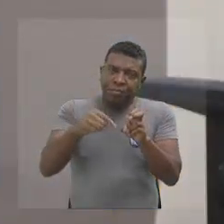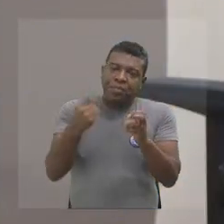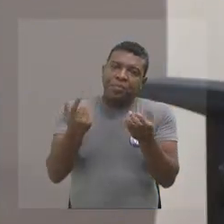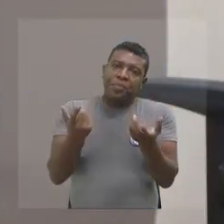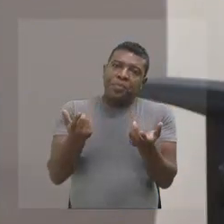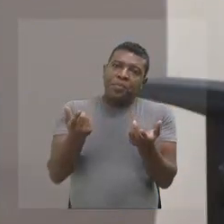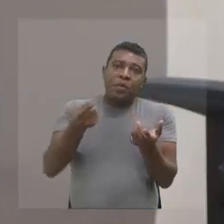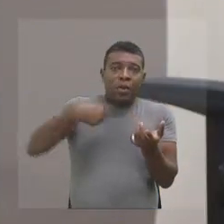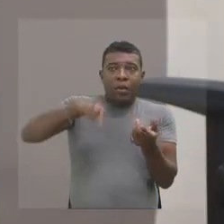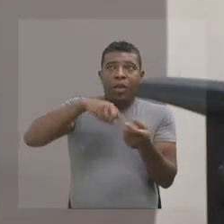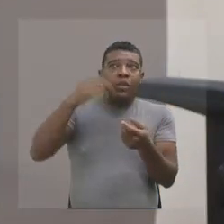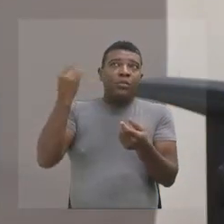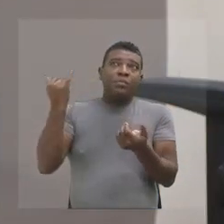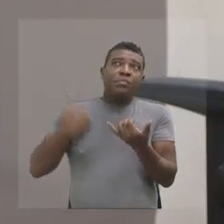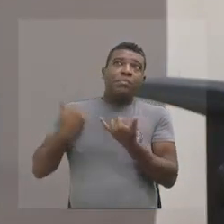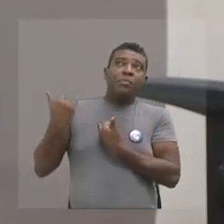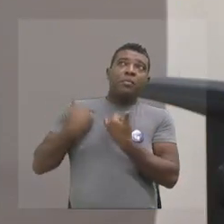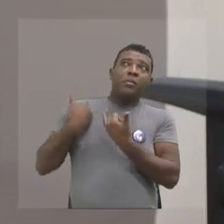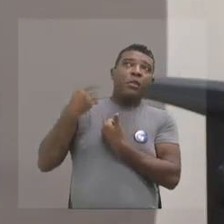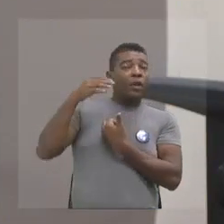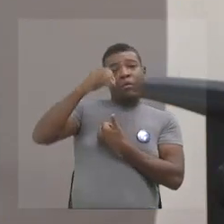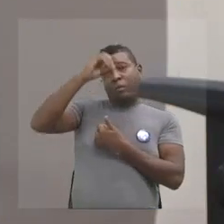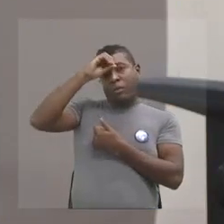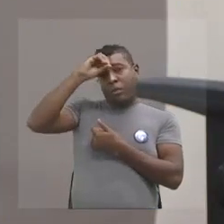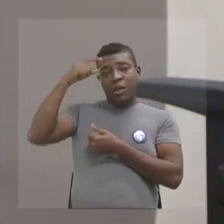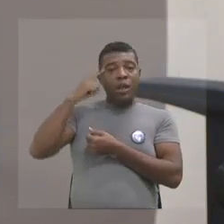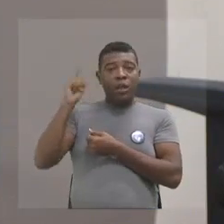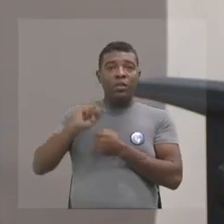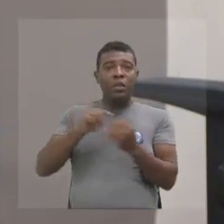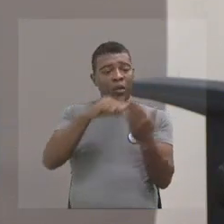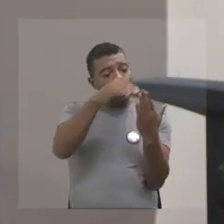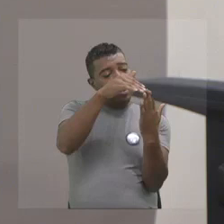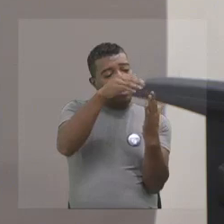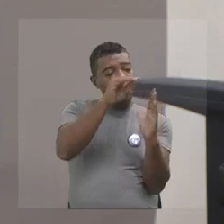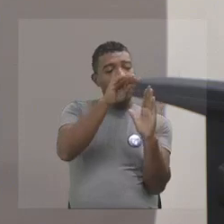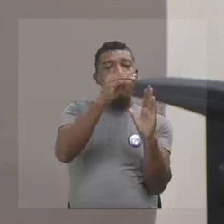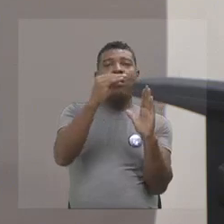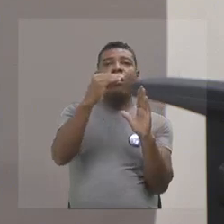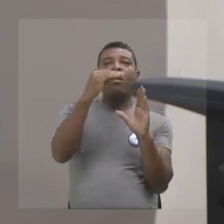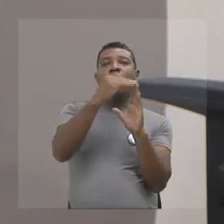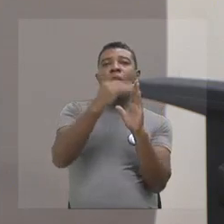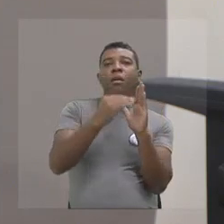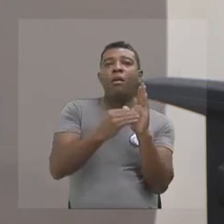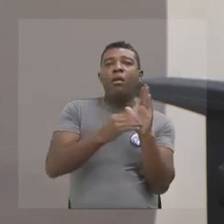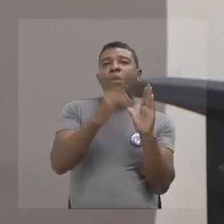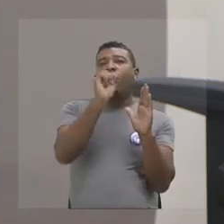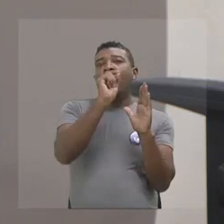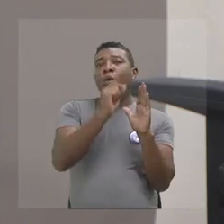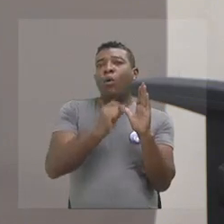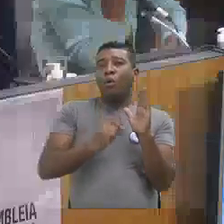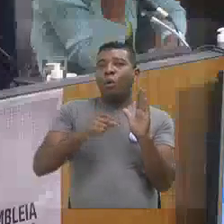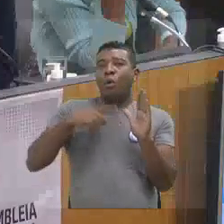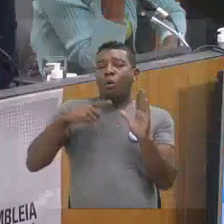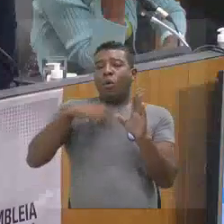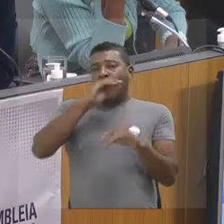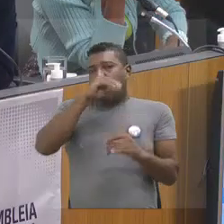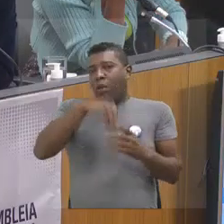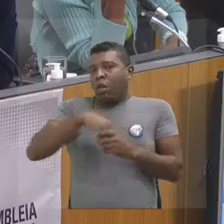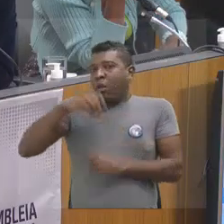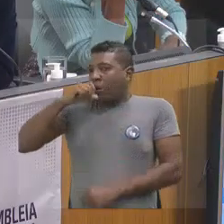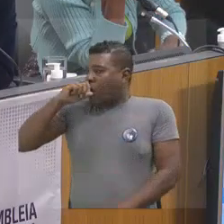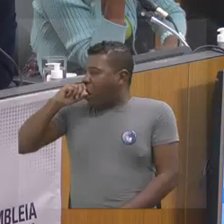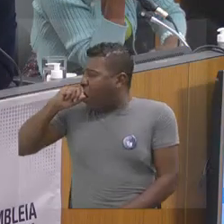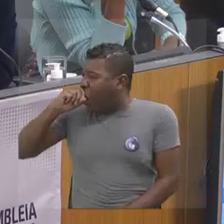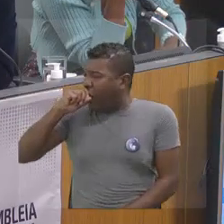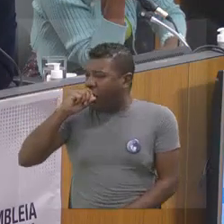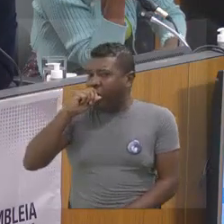notificados Então ainda não temos e toda ciência do teor dessa ação civil pública mas eu me comprometo também a passar para o Senhor todas as